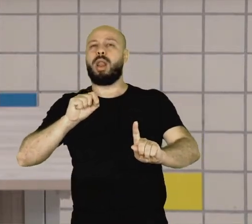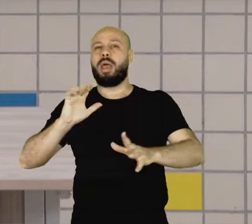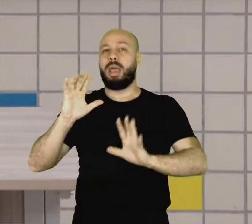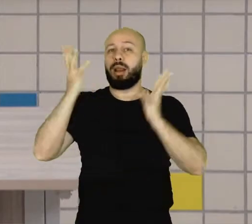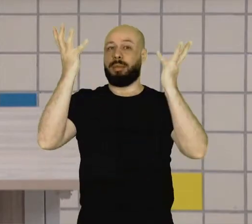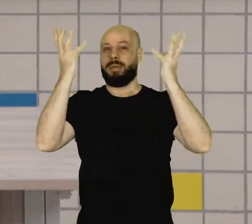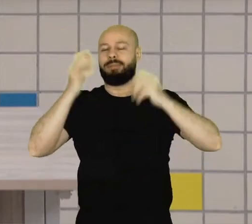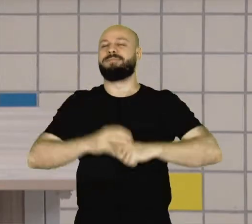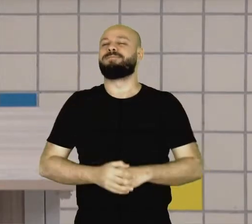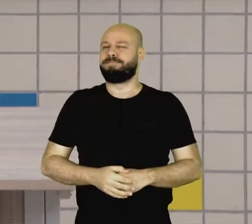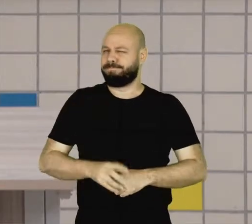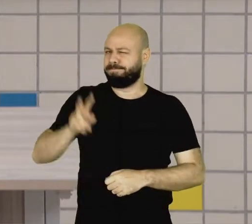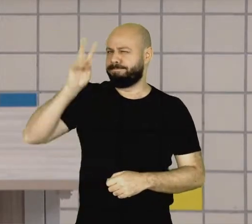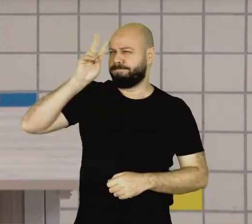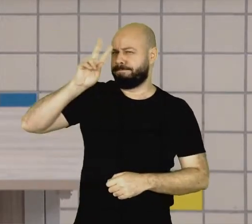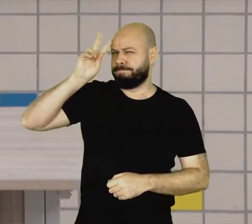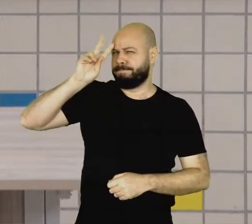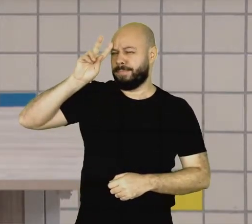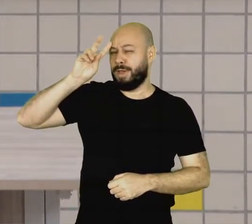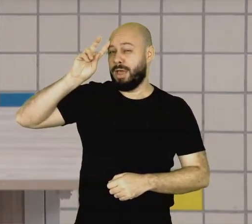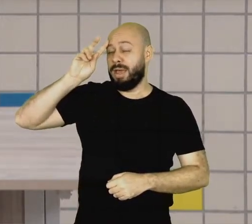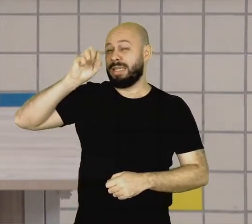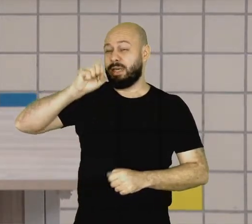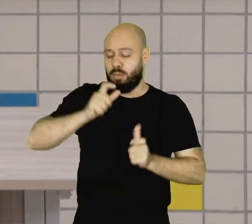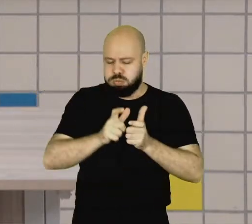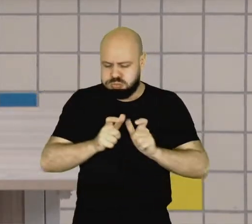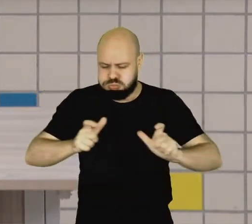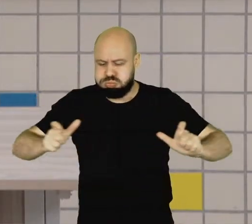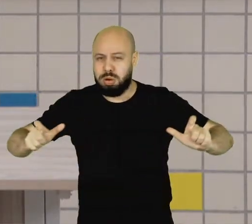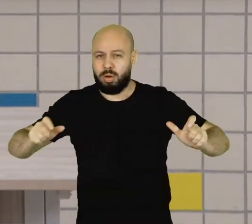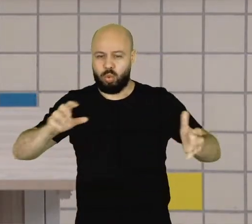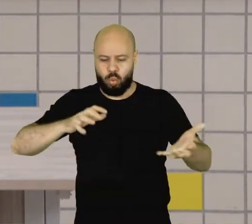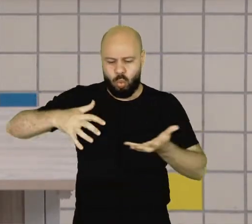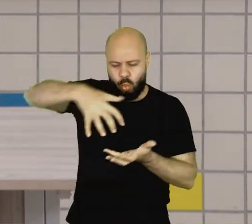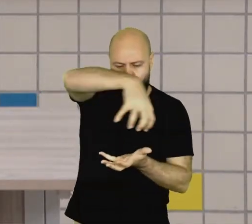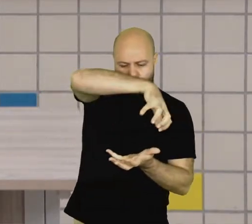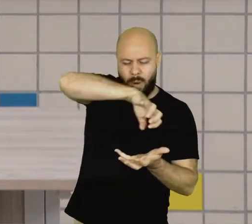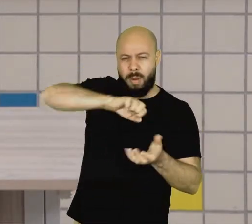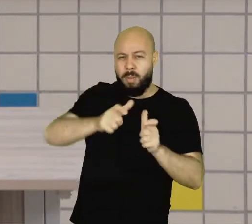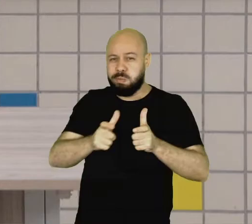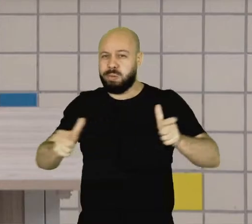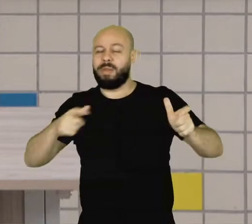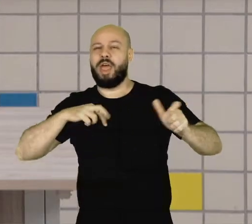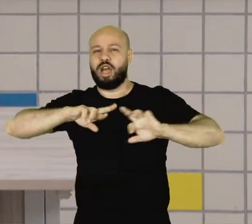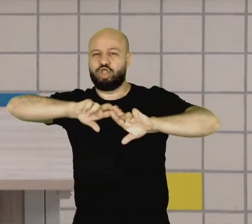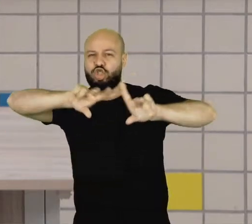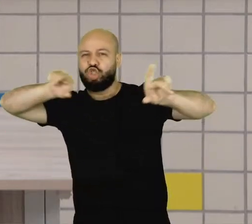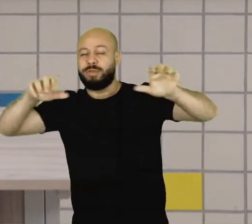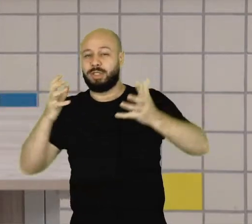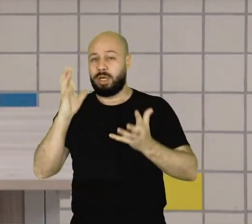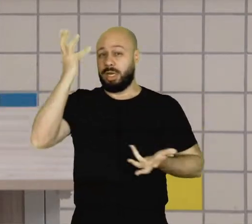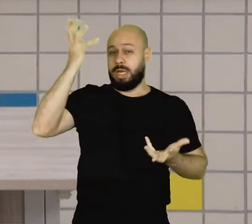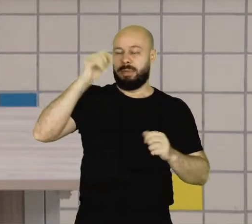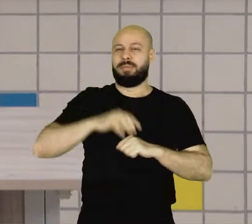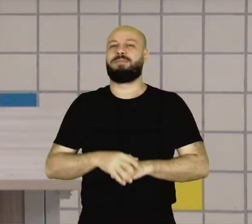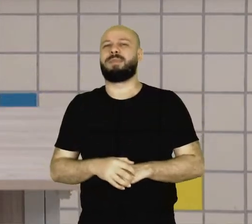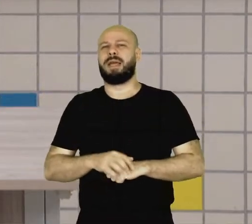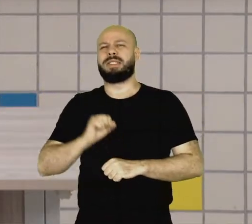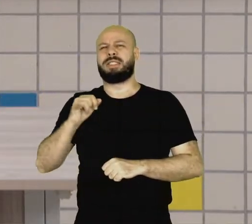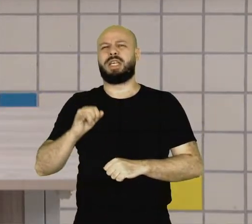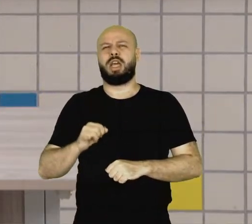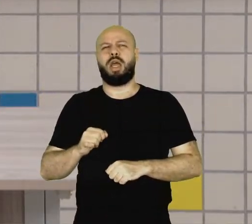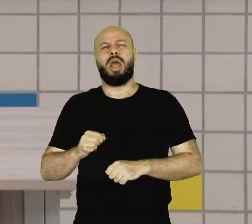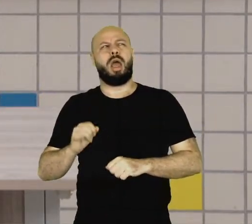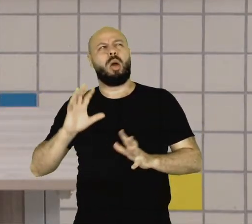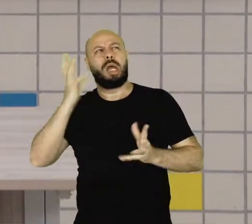climática. Lembra? Quanto mais extenso é um continente, mais diferenças eu vou ter de clima. E se eu vou ter diferença climática,